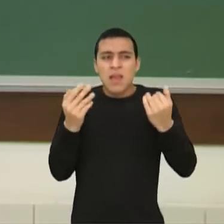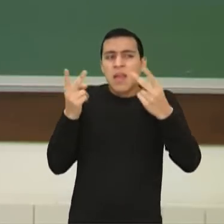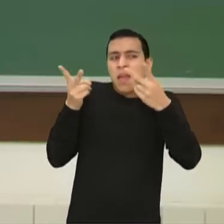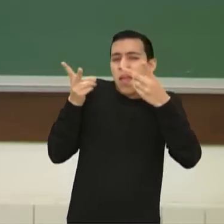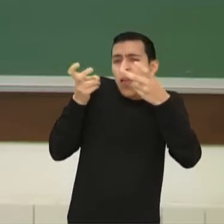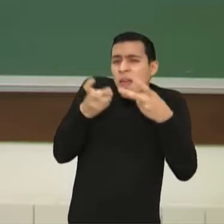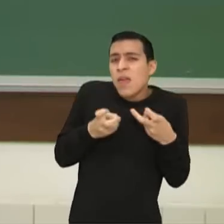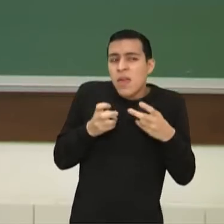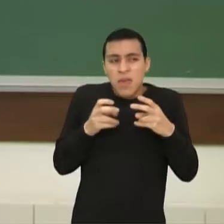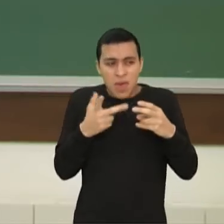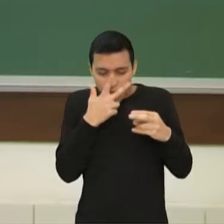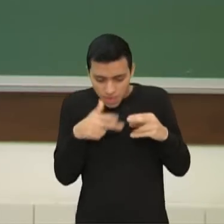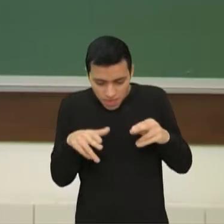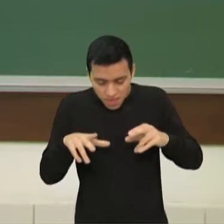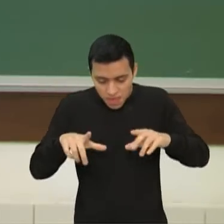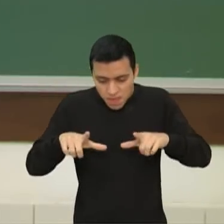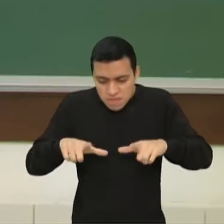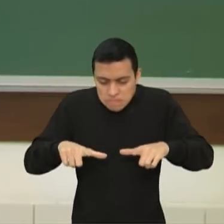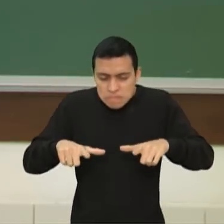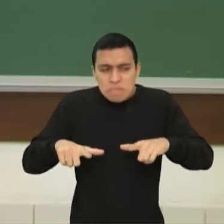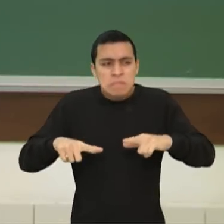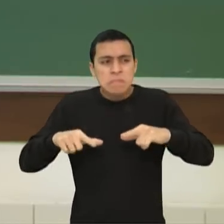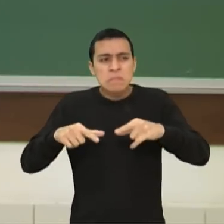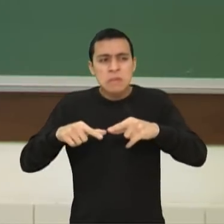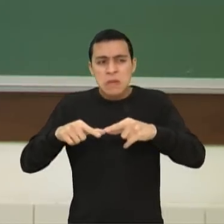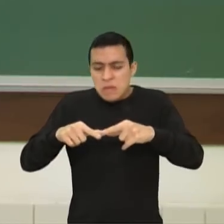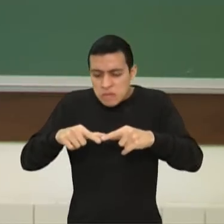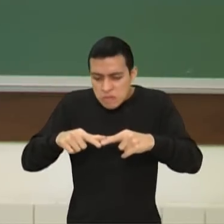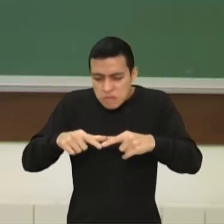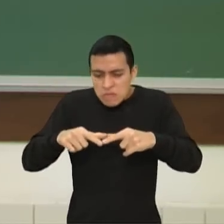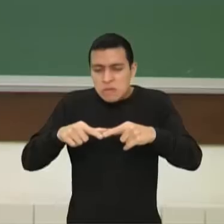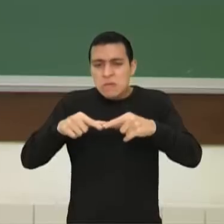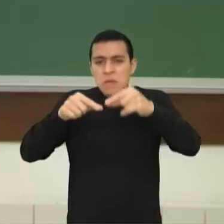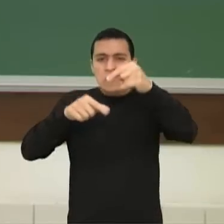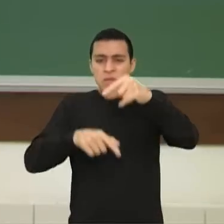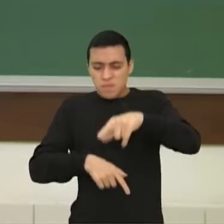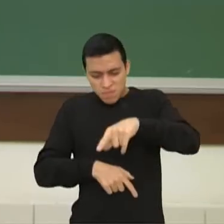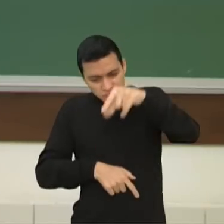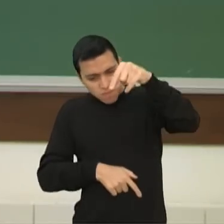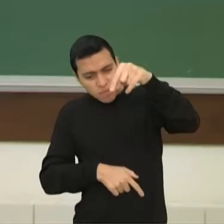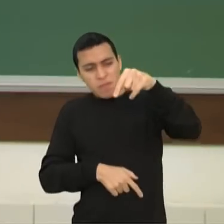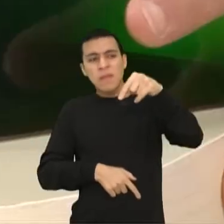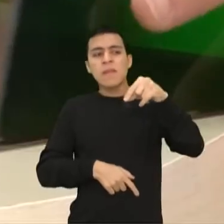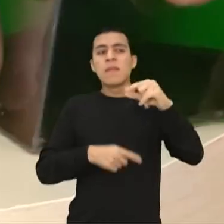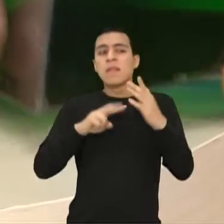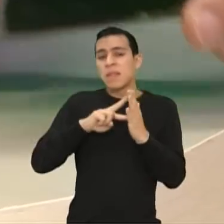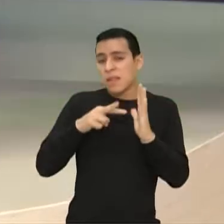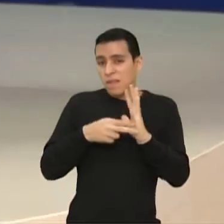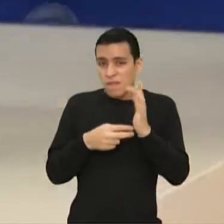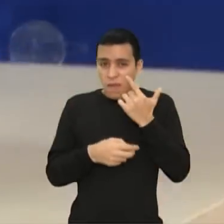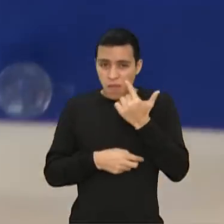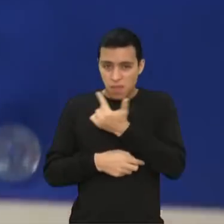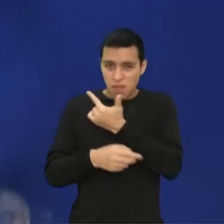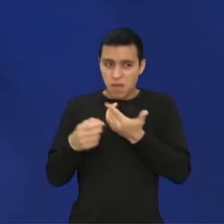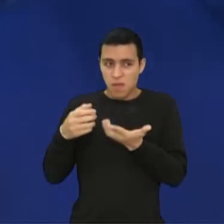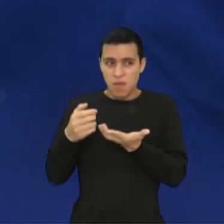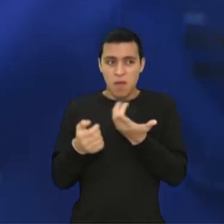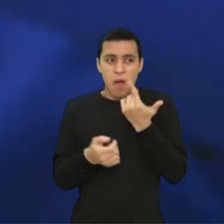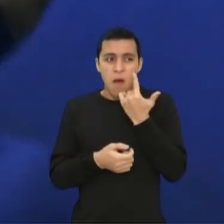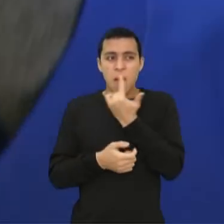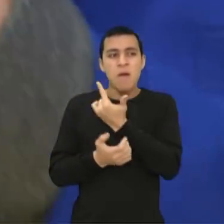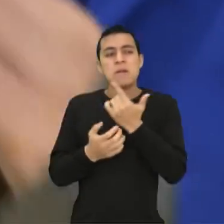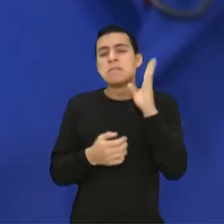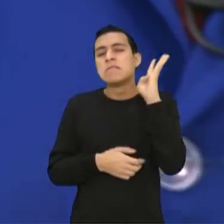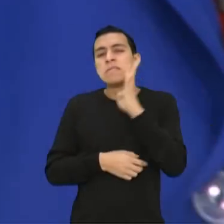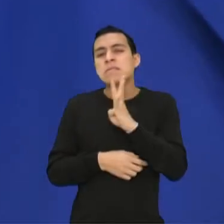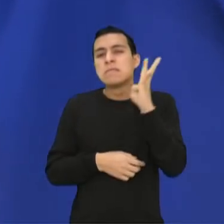que ficou com um formato triangular, tem as suas pontas? Então eu vou colocar na mão para vocês verem melhor.